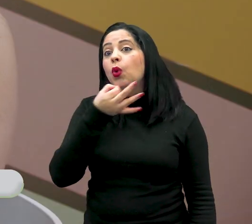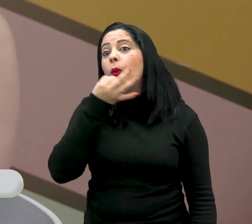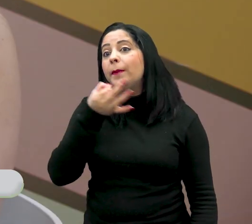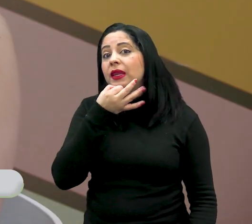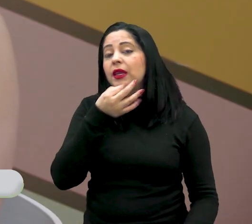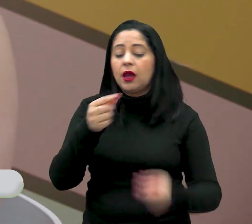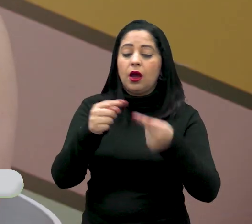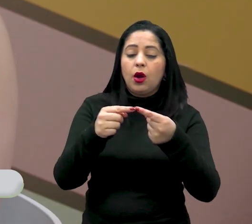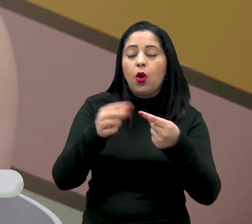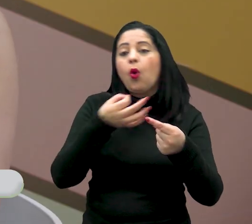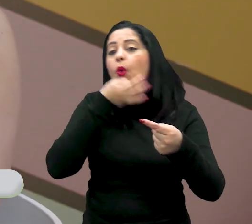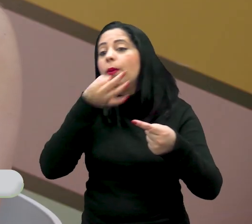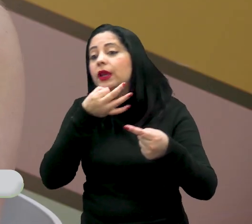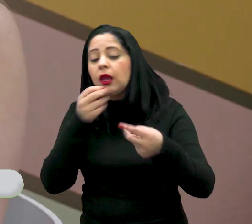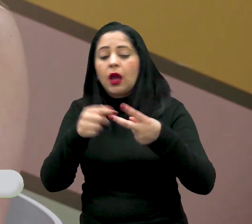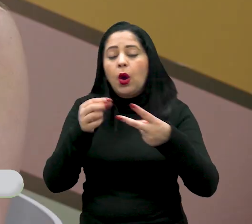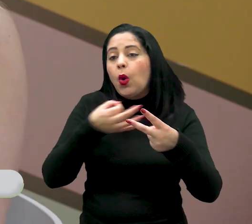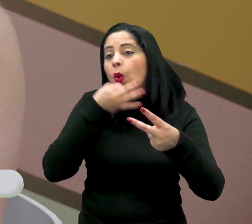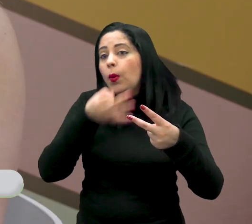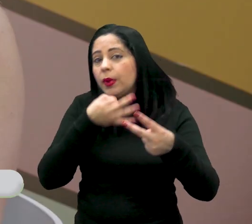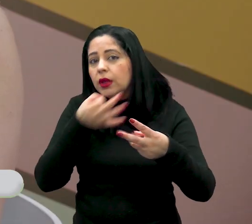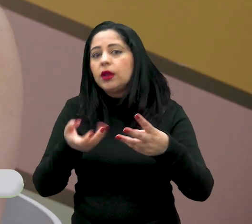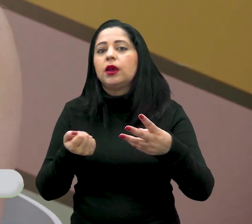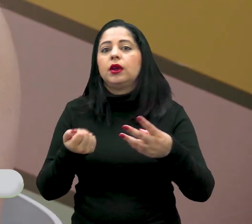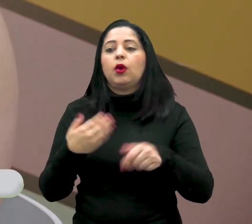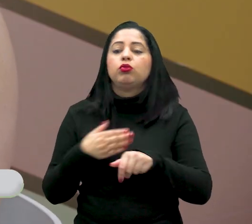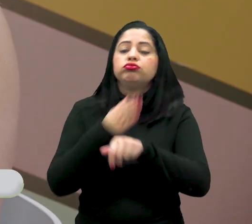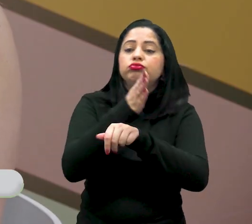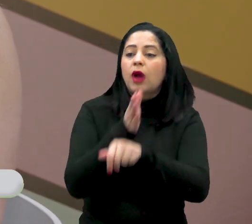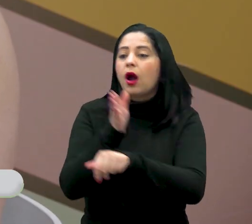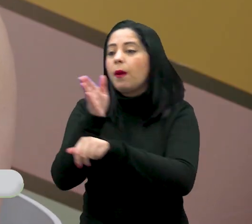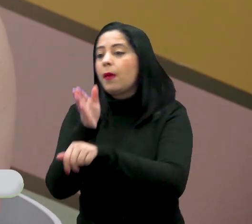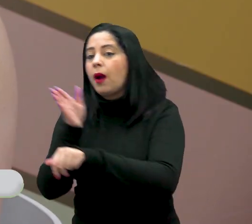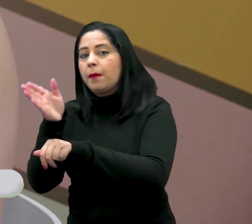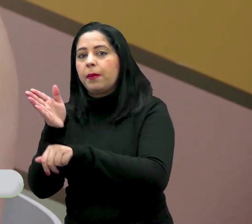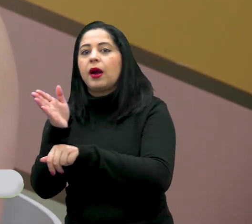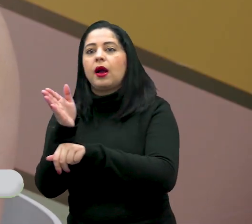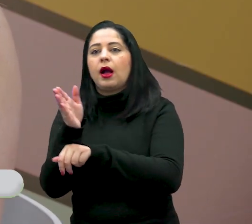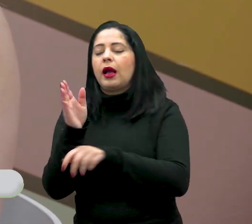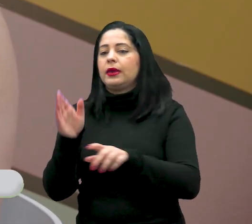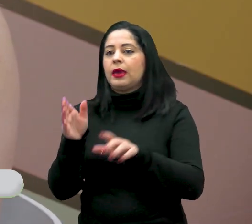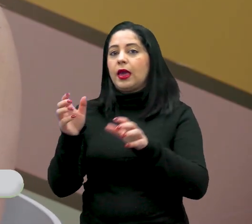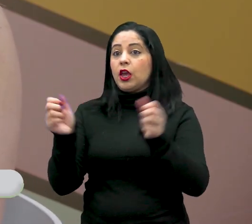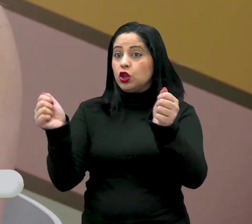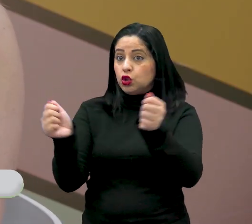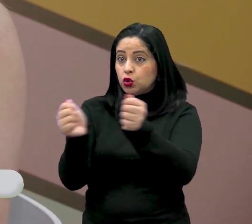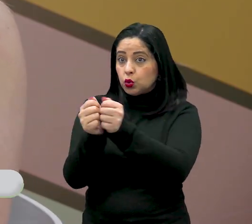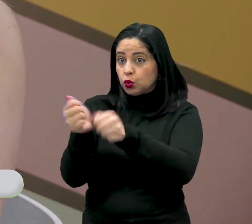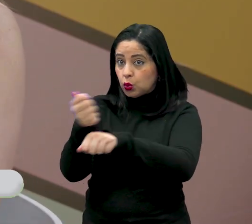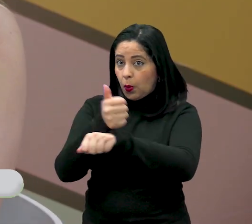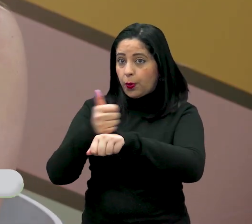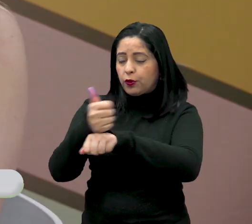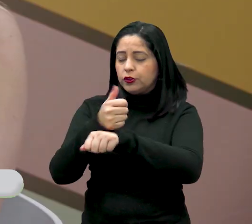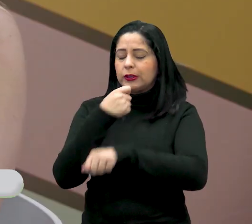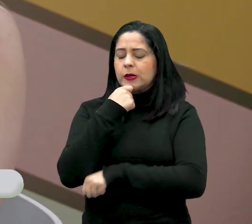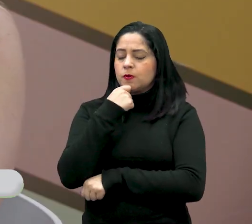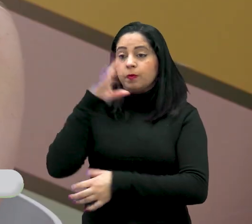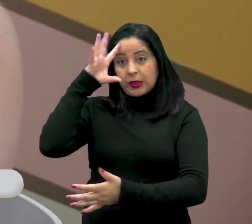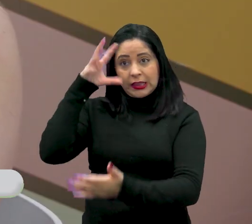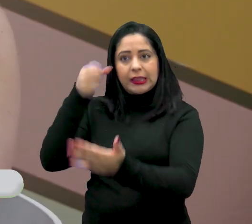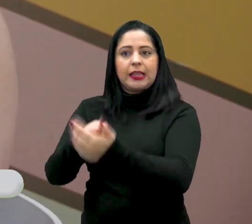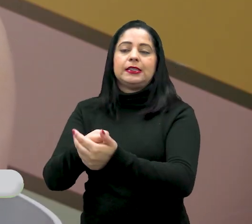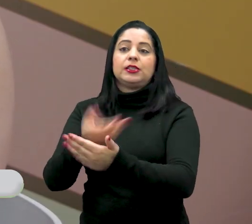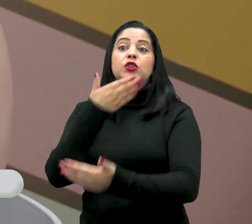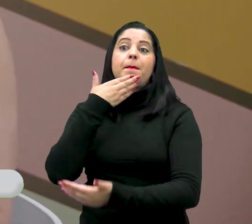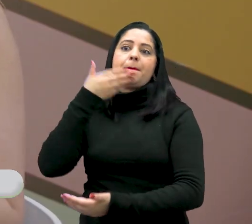ele foi em um, não contente foi no outro, vamos ver outra opinião. E aí ele junto com o especialista,